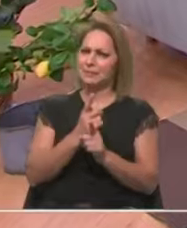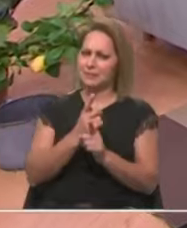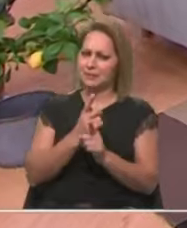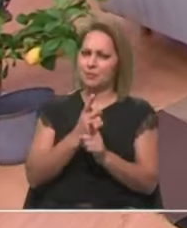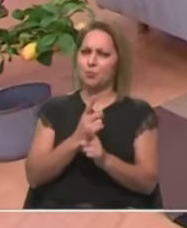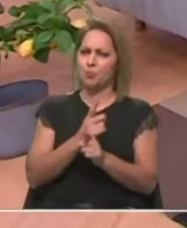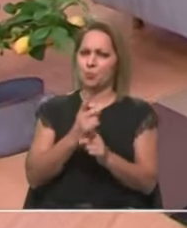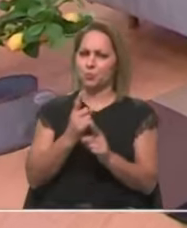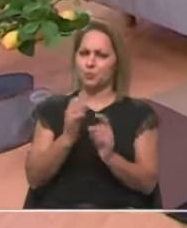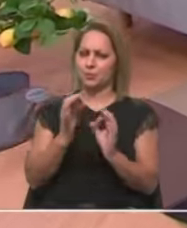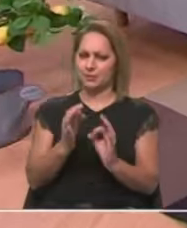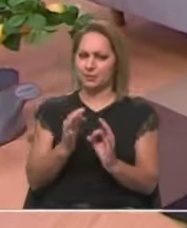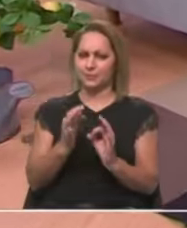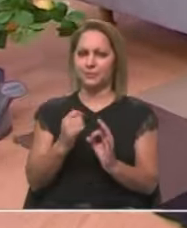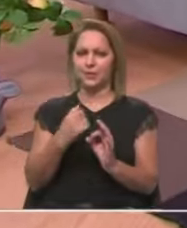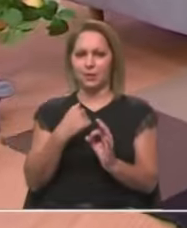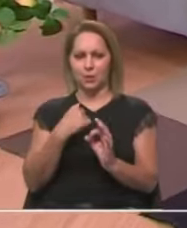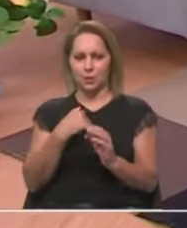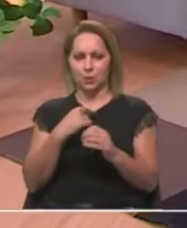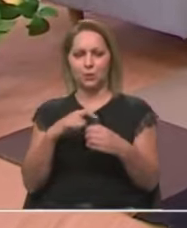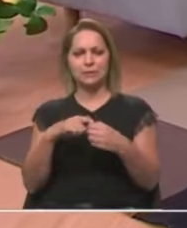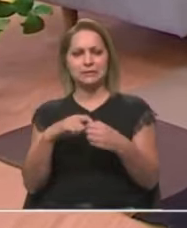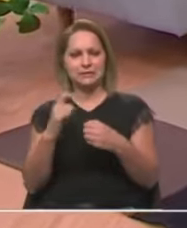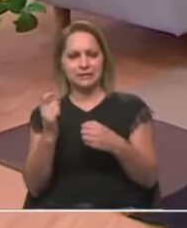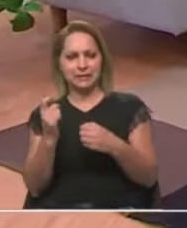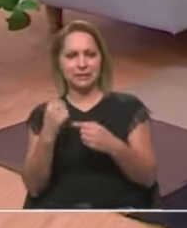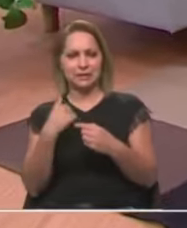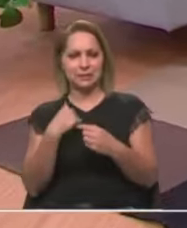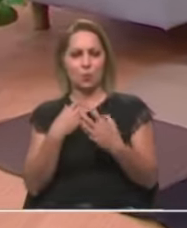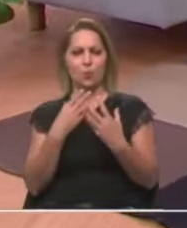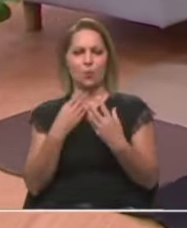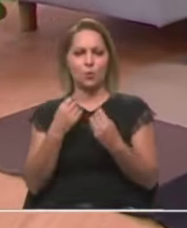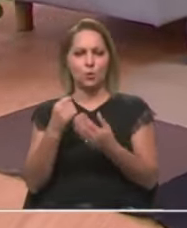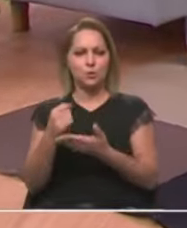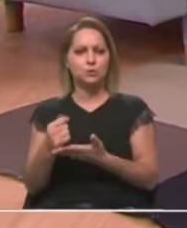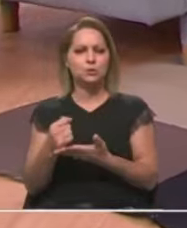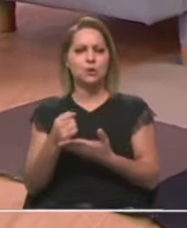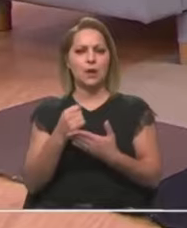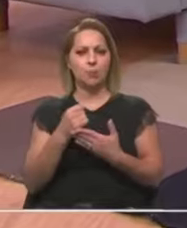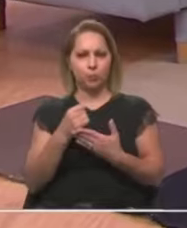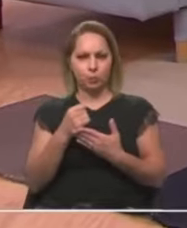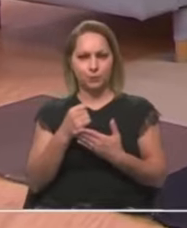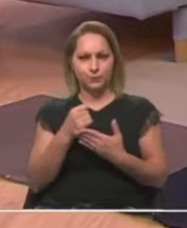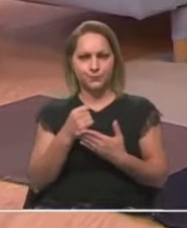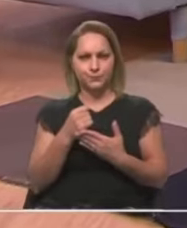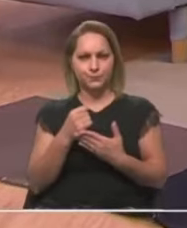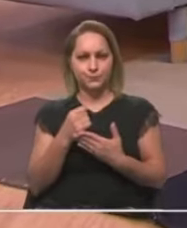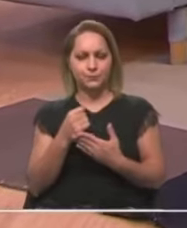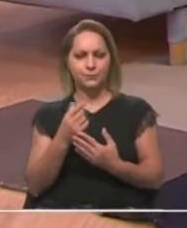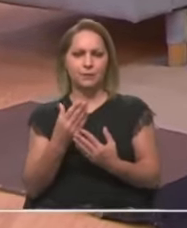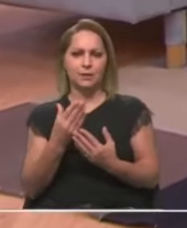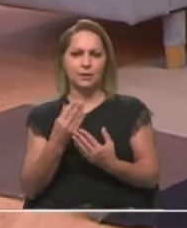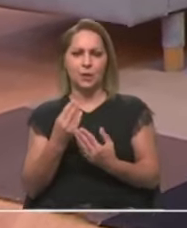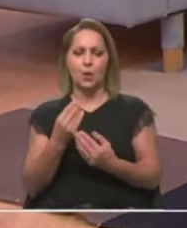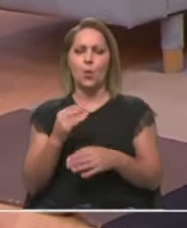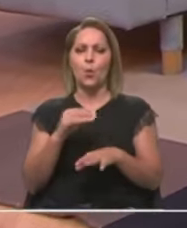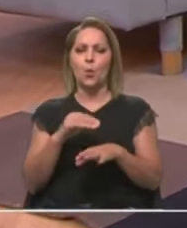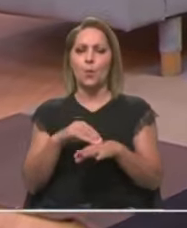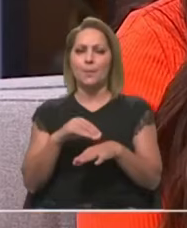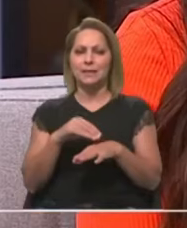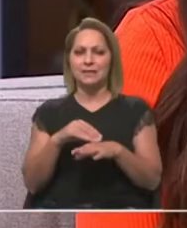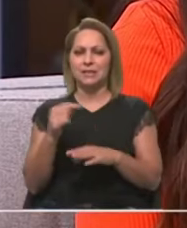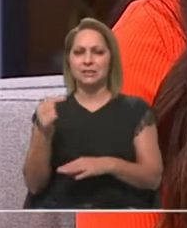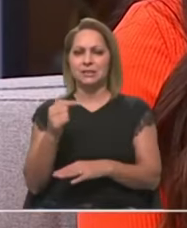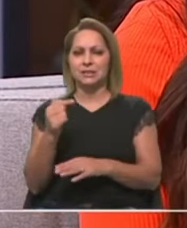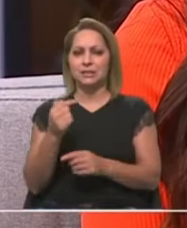Porque a verdade é que eu saí e tive muito apoio de muita gente. Foi muito poucos os comentários